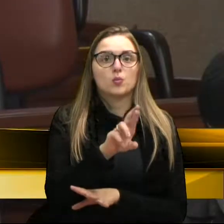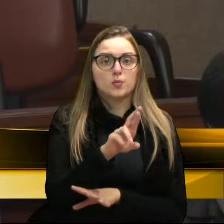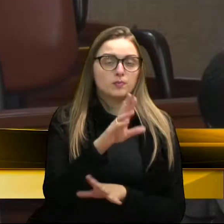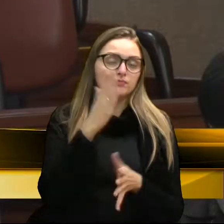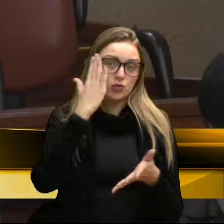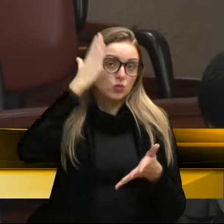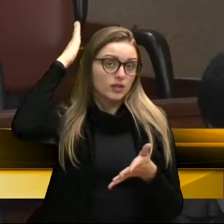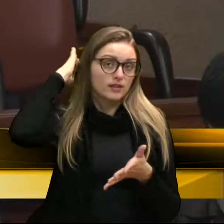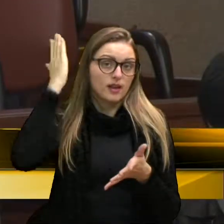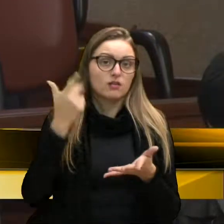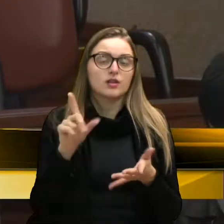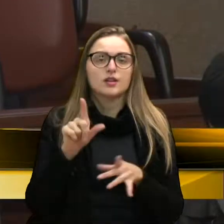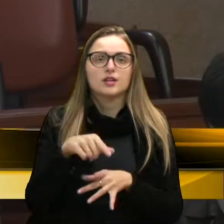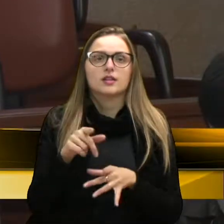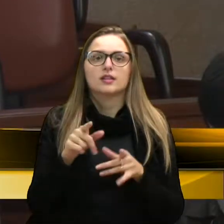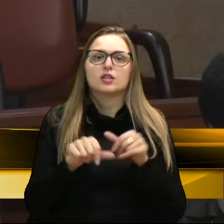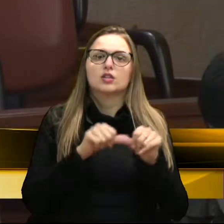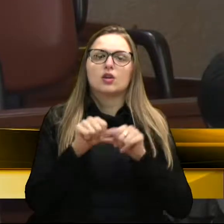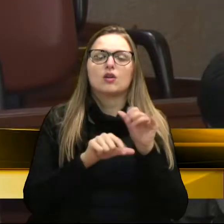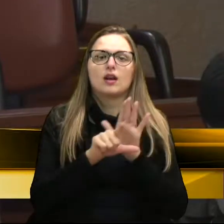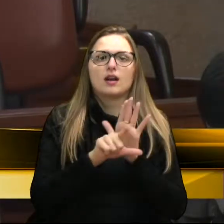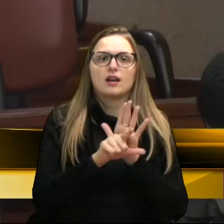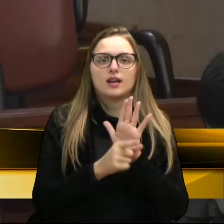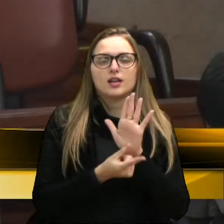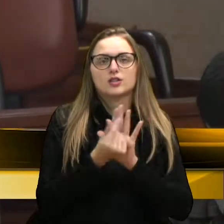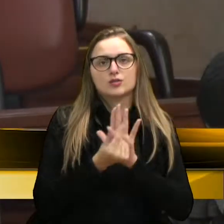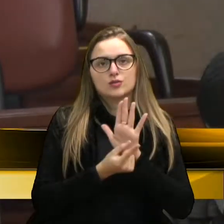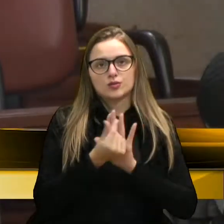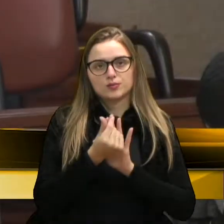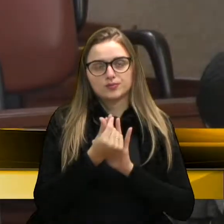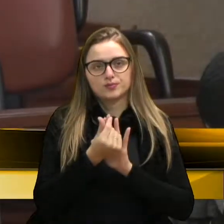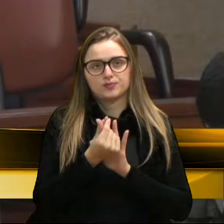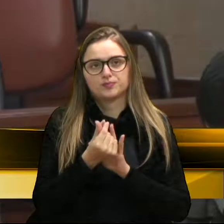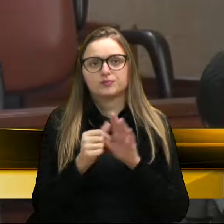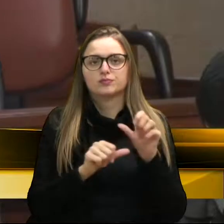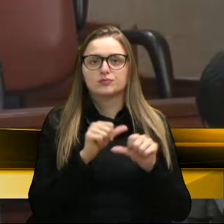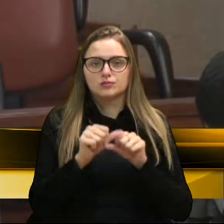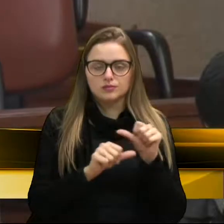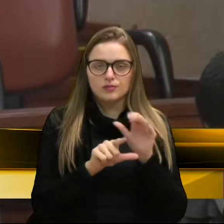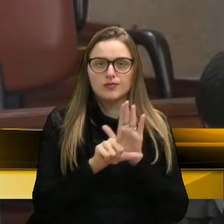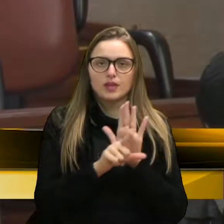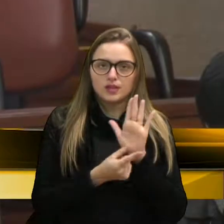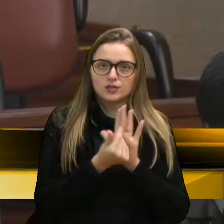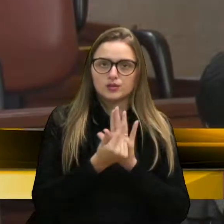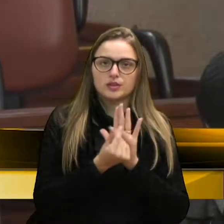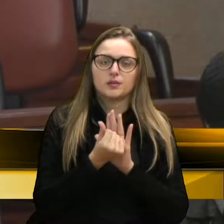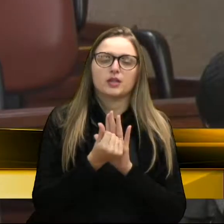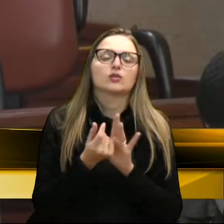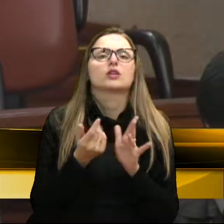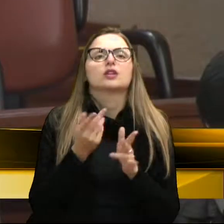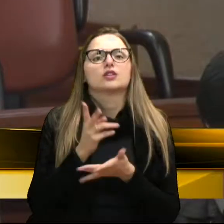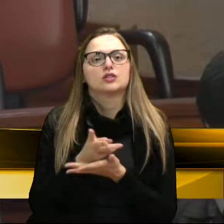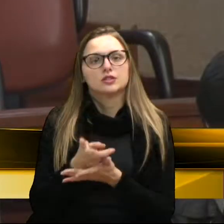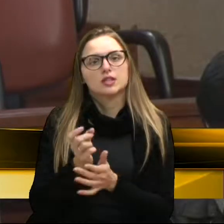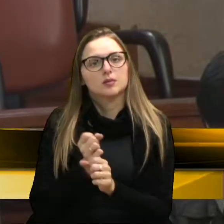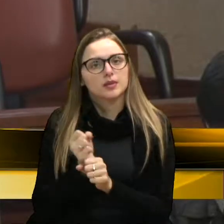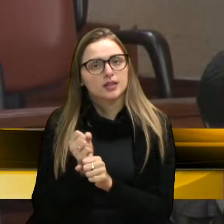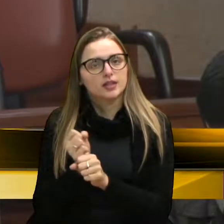Lei de Diretrizes Orçamentárias e em retificar a Lei Orçamentária Anual, para que não